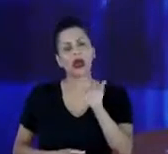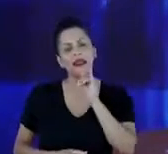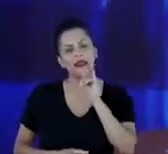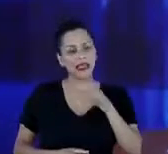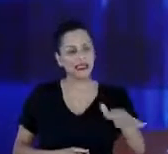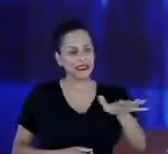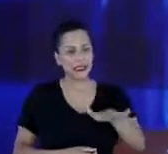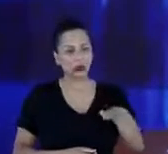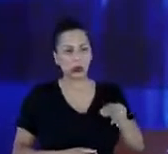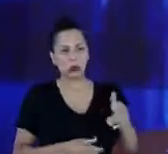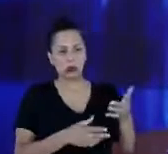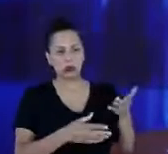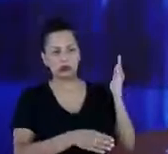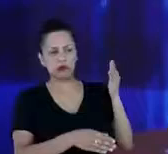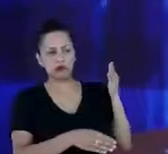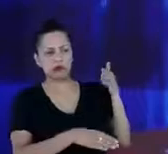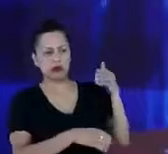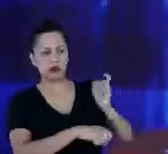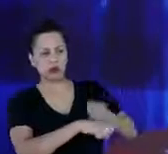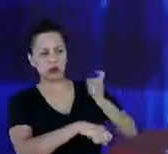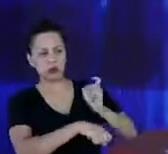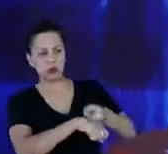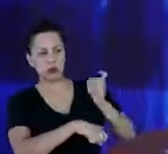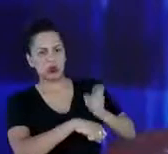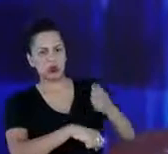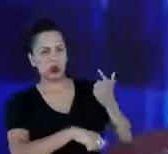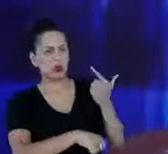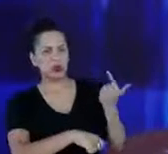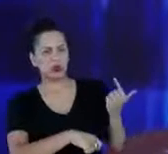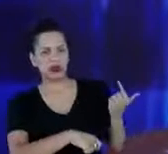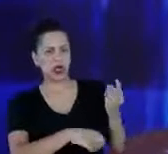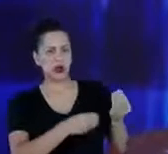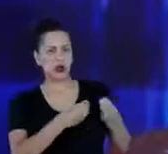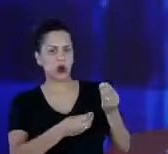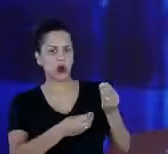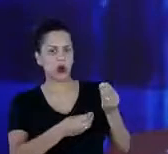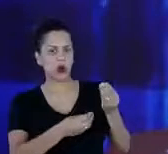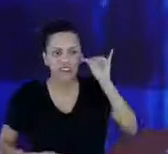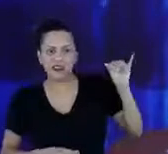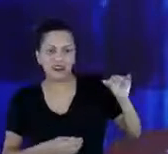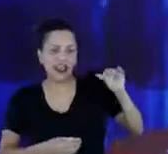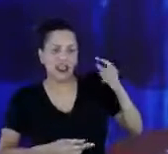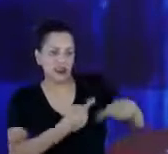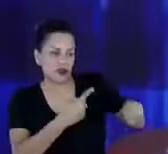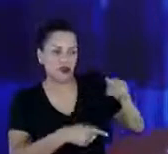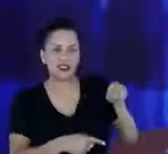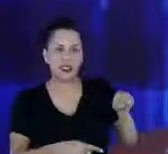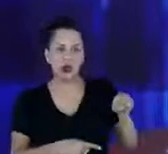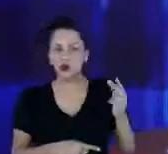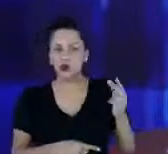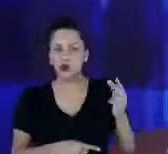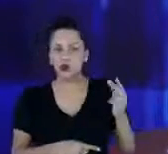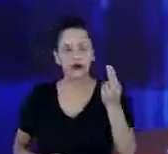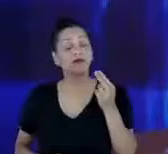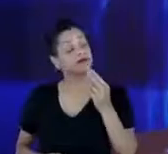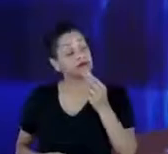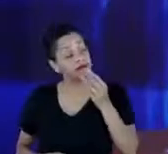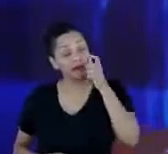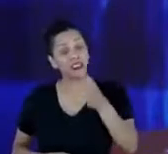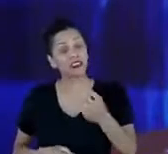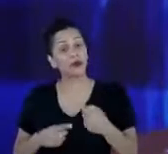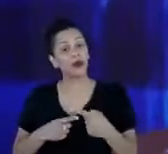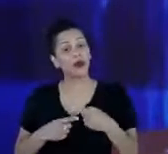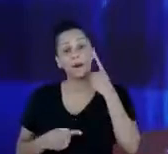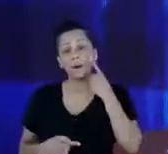inovação tecnológica né só o jeito de colocar é muito interessante Porque mesmo se não me fizesse pensar na sustentabilidade do setor na